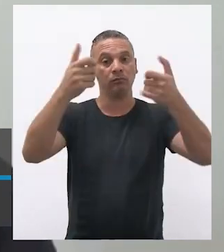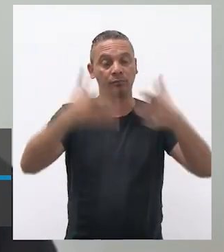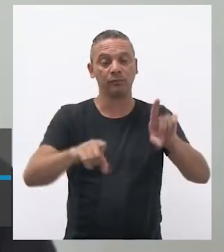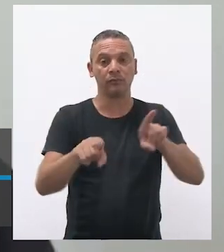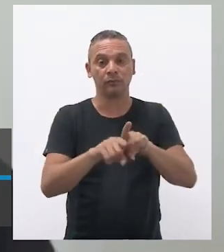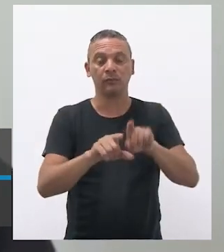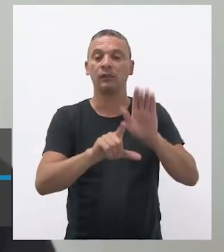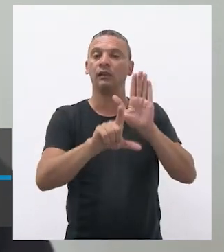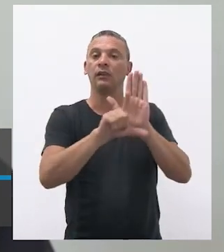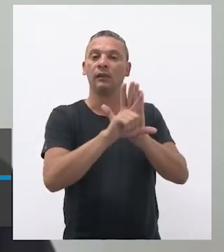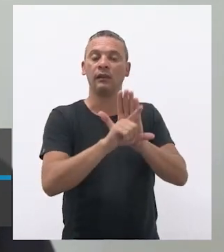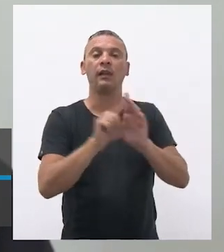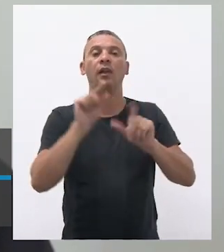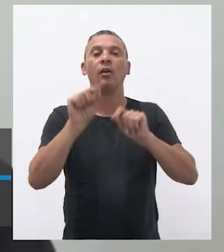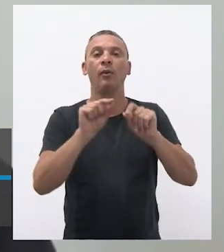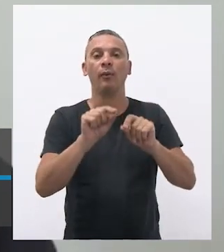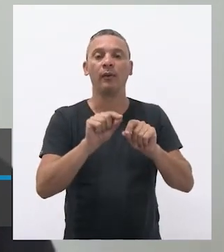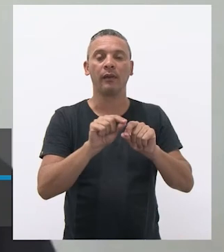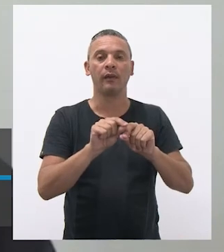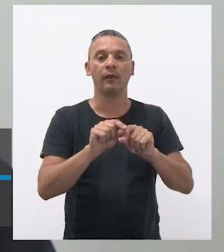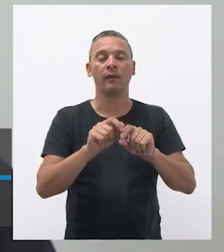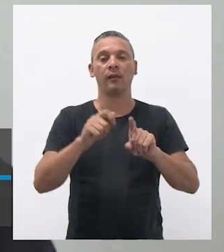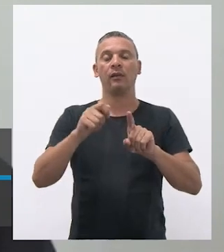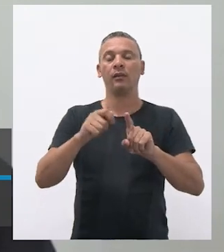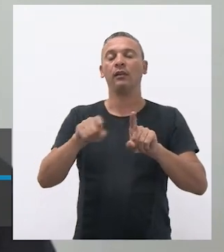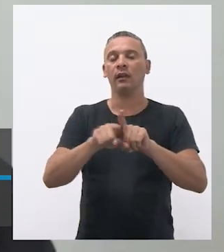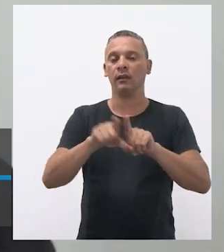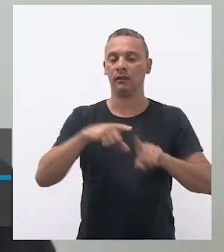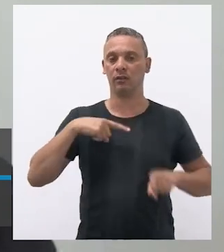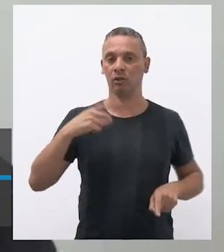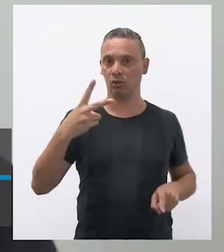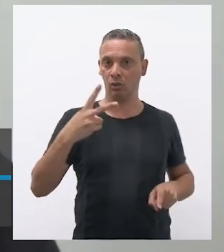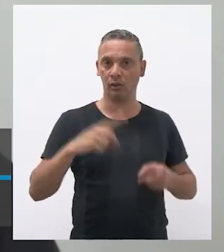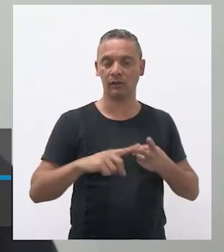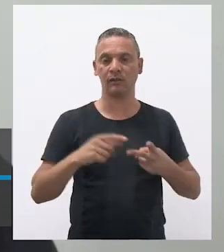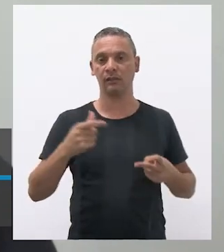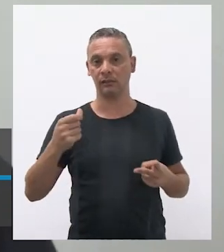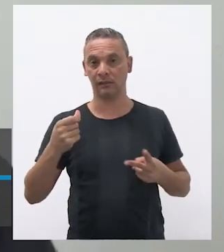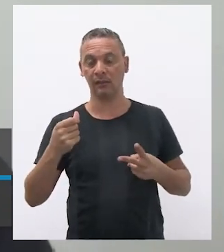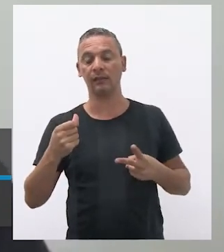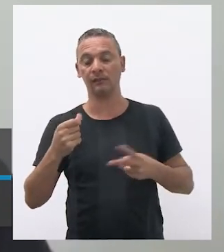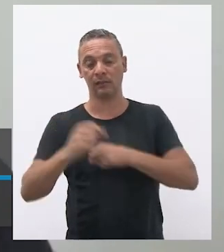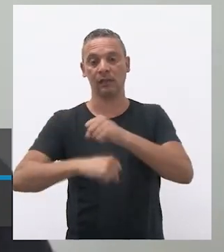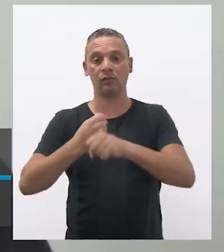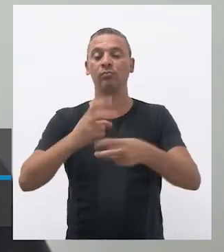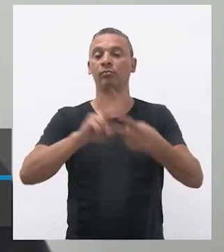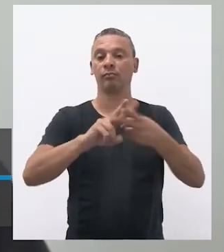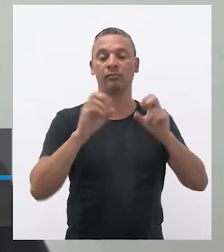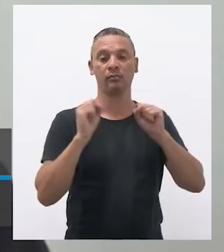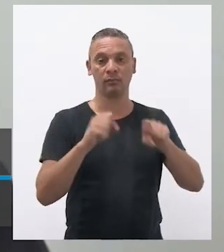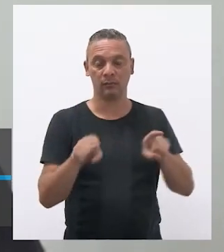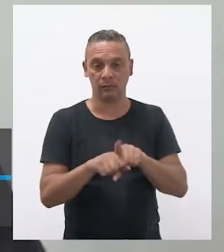objetiva controlar ou isolar a mulher, né? Esse objetivo específico,